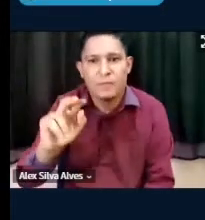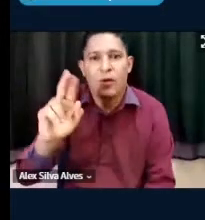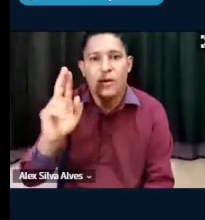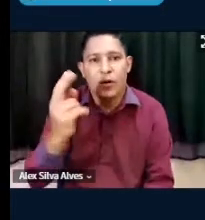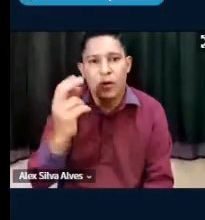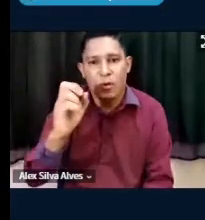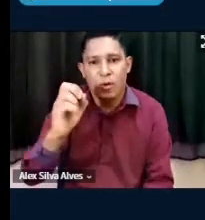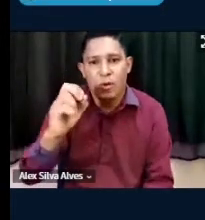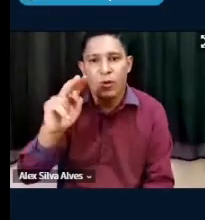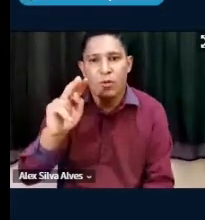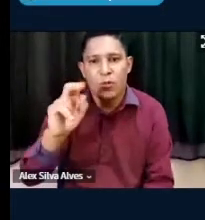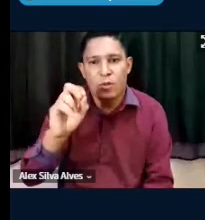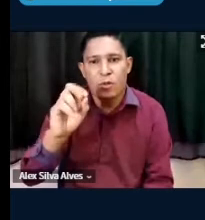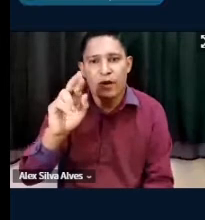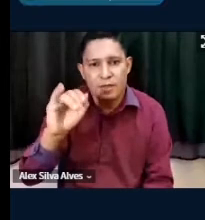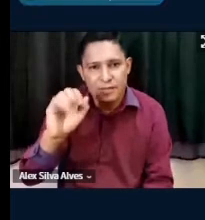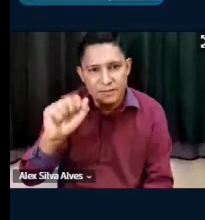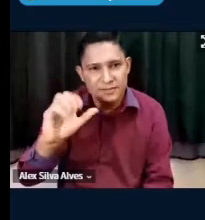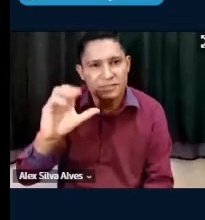Faust,